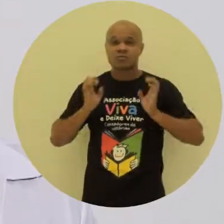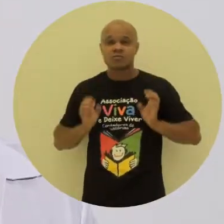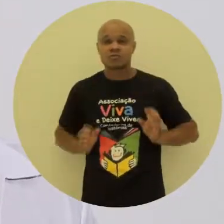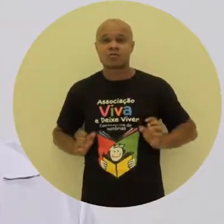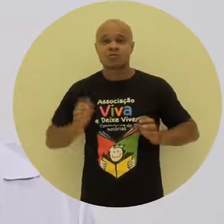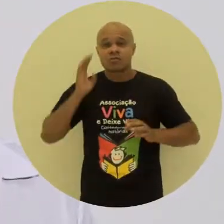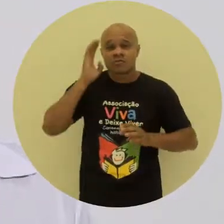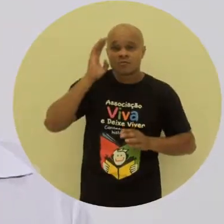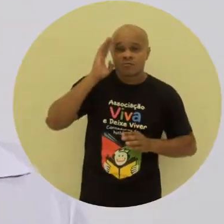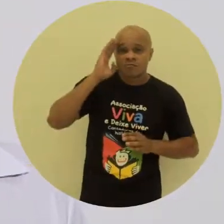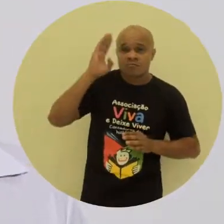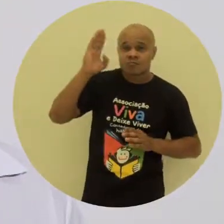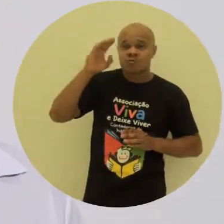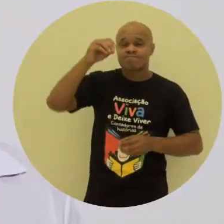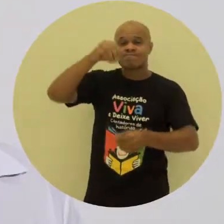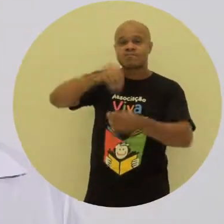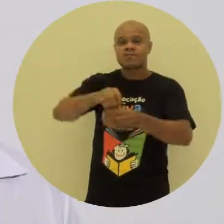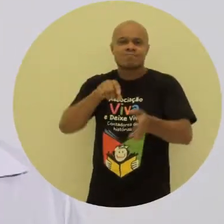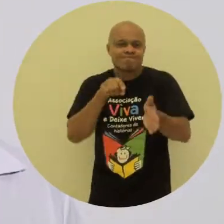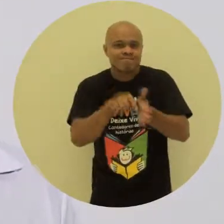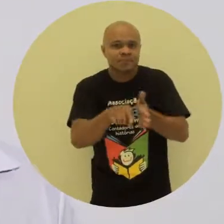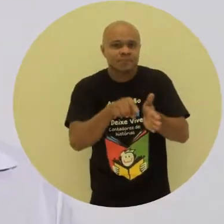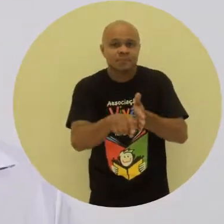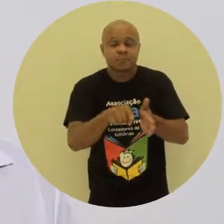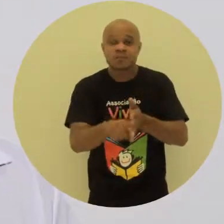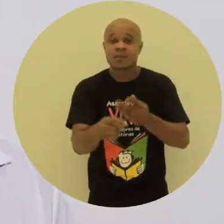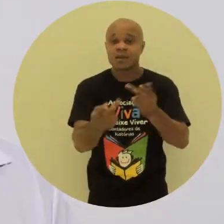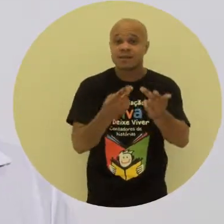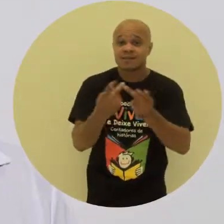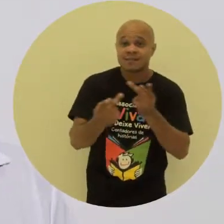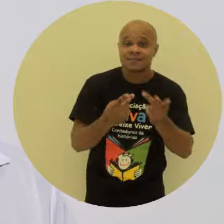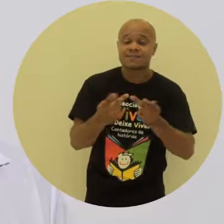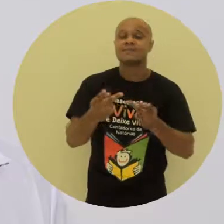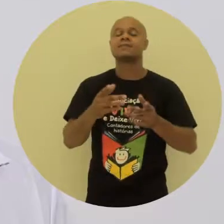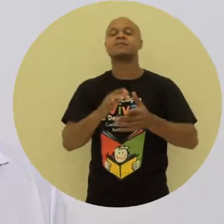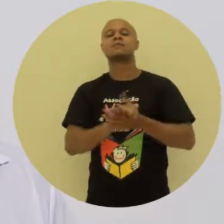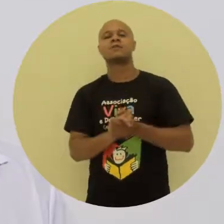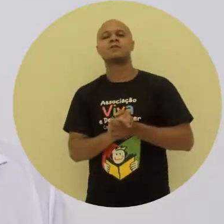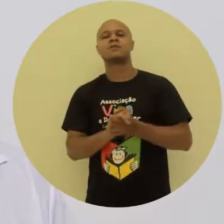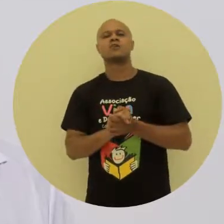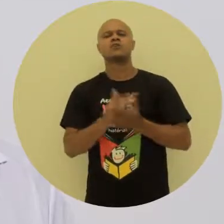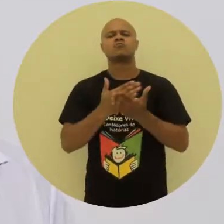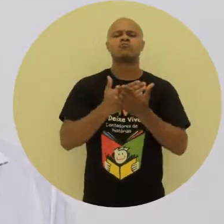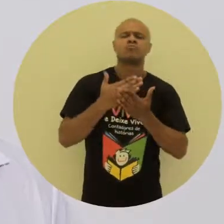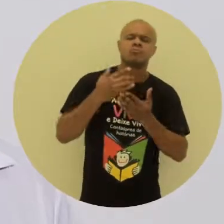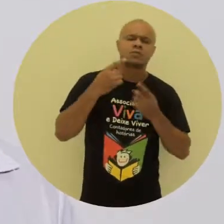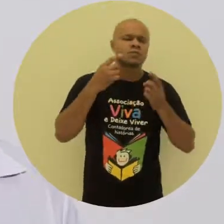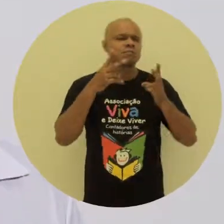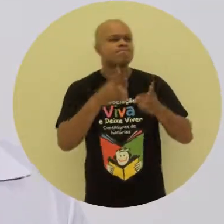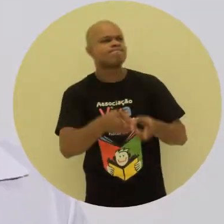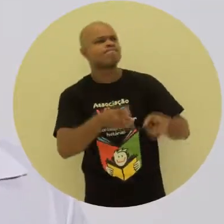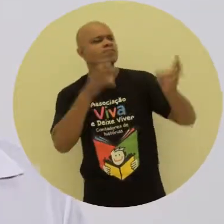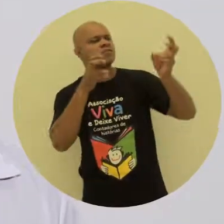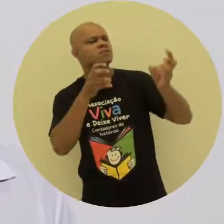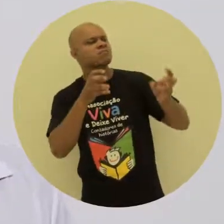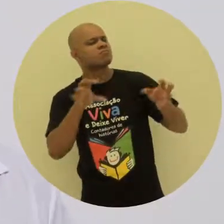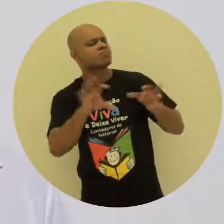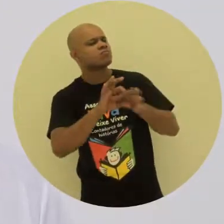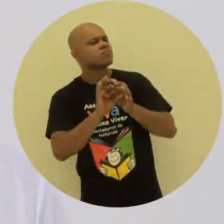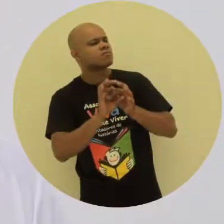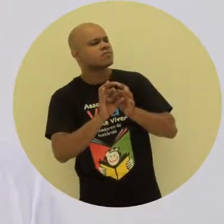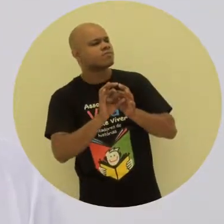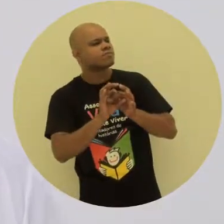ético e principalmente dentro da pesquisa, nós estamos sendo, de uma certa forma,